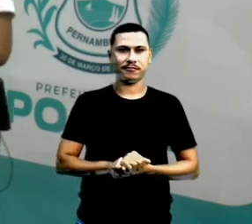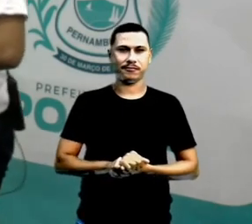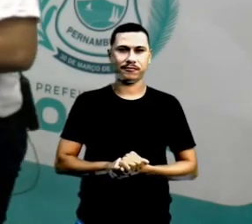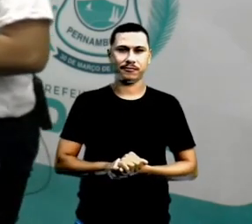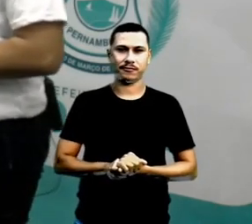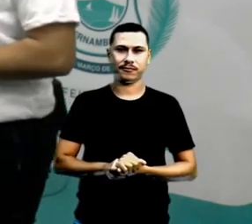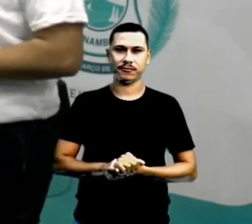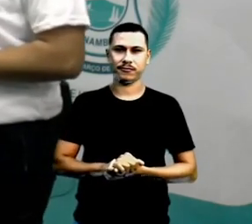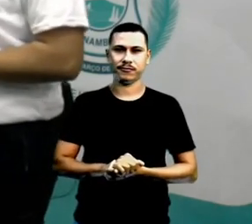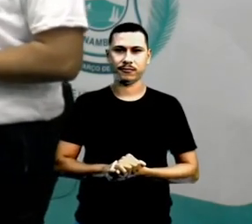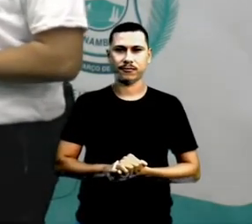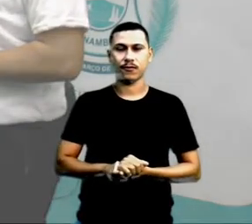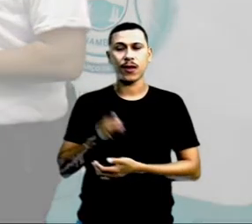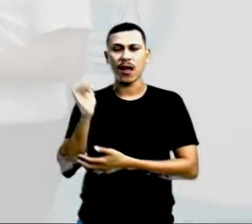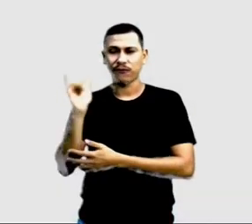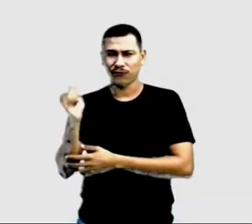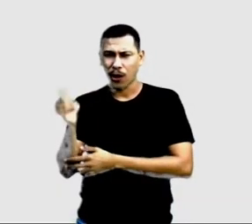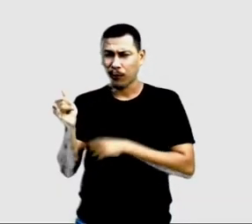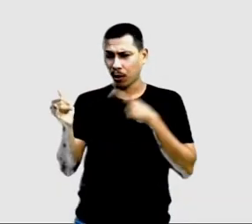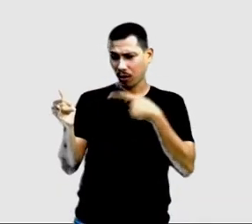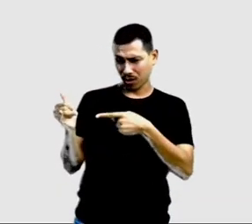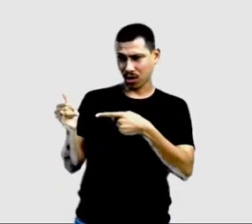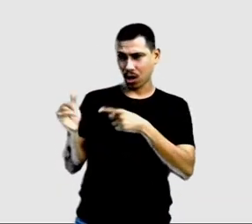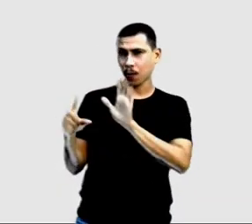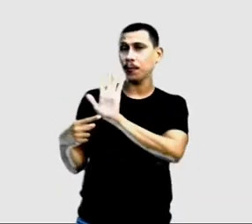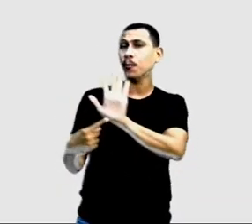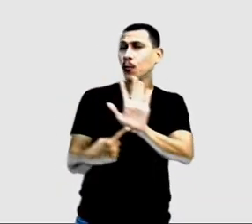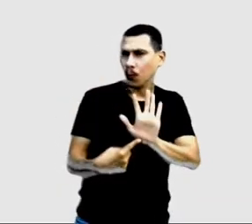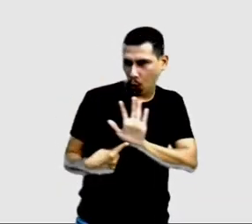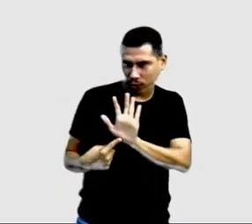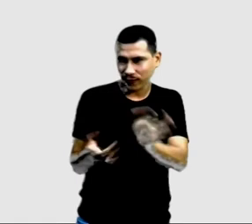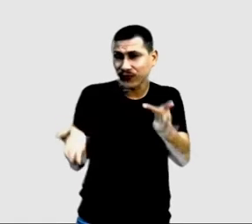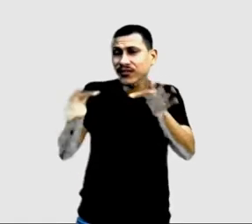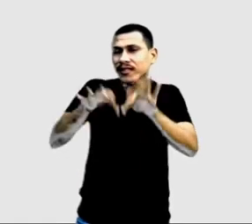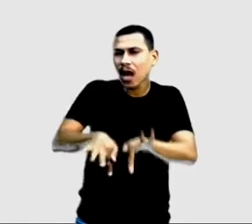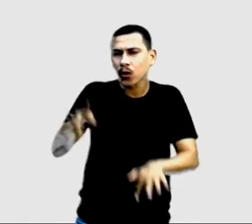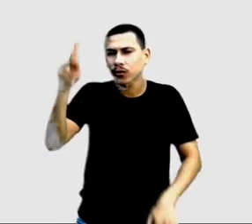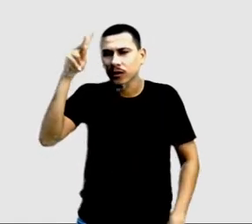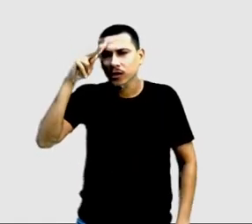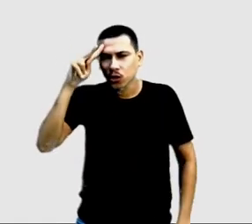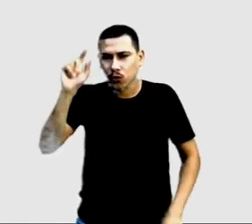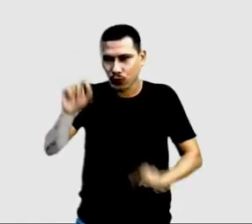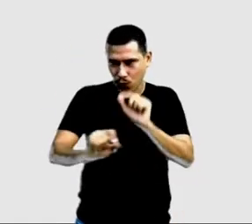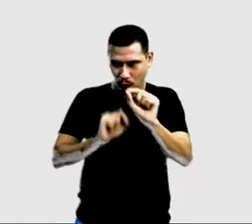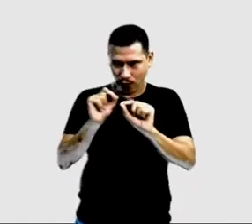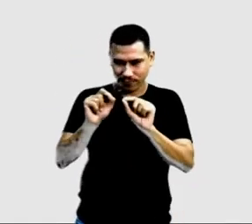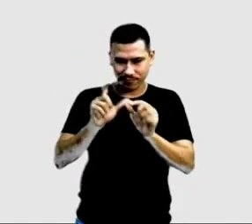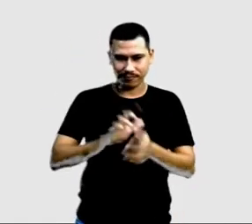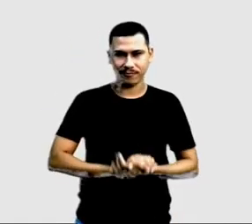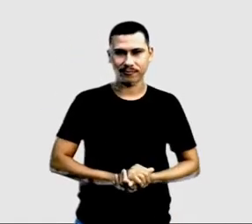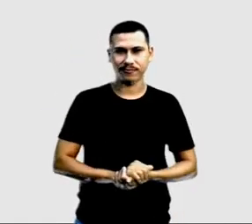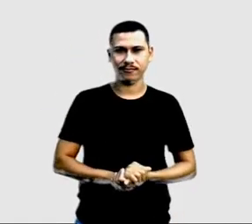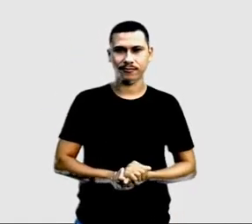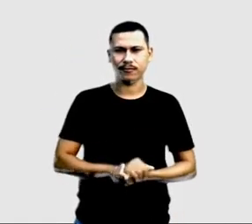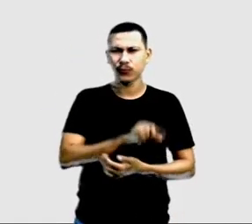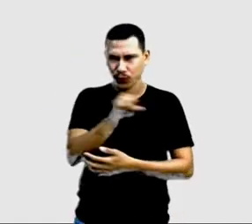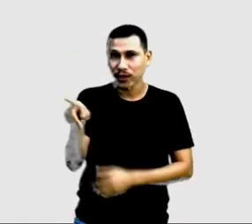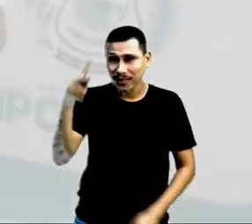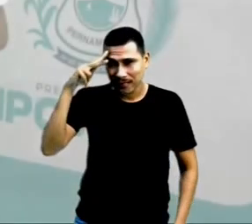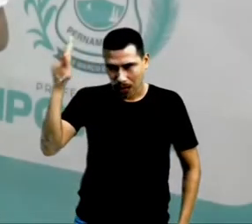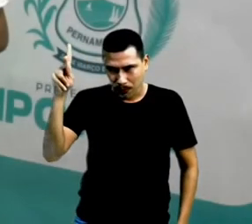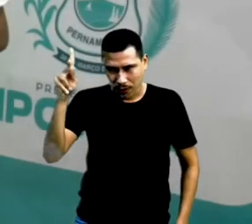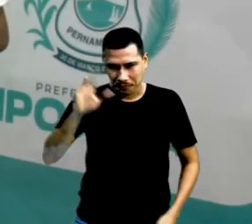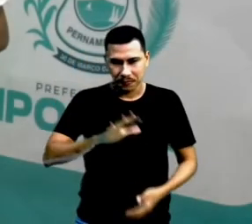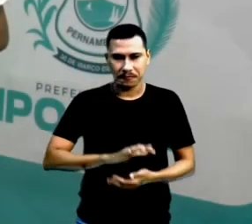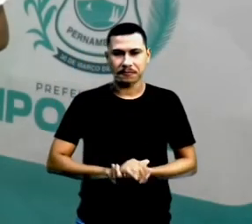O que as fábulas trazem ao final de cada história? Quem lembra ao